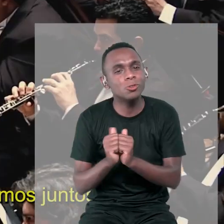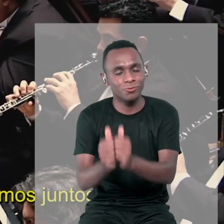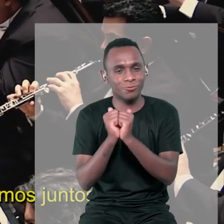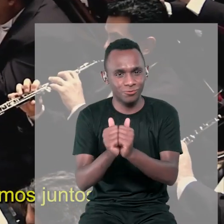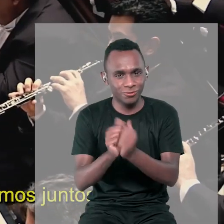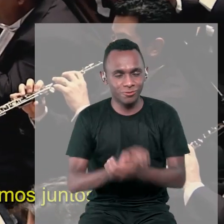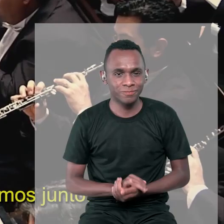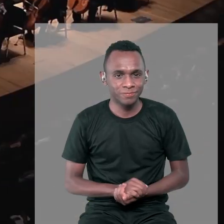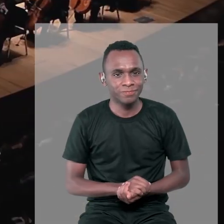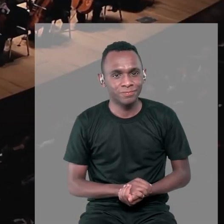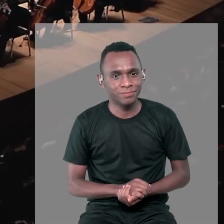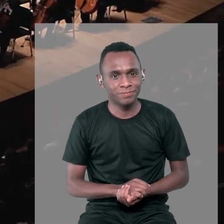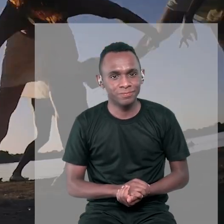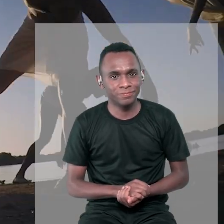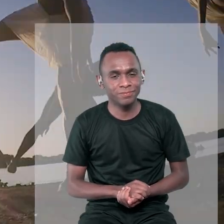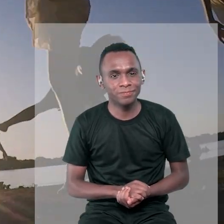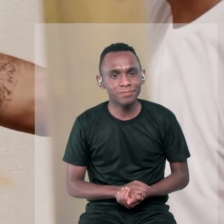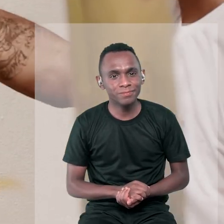e evoluímos juntos.